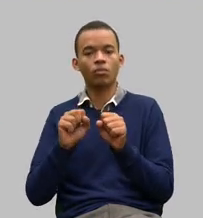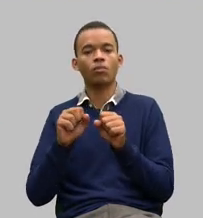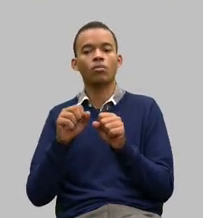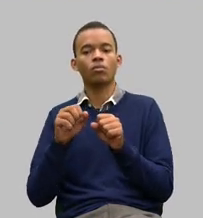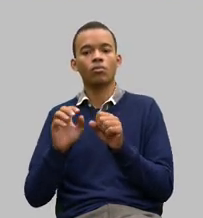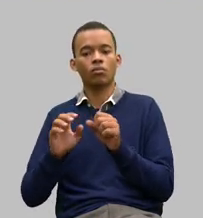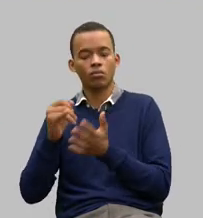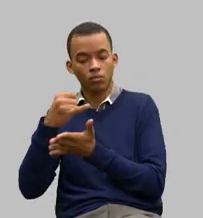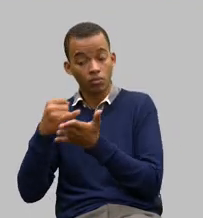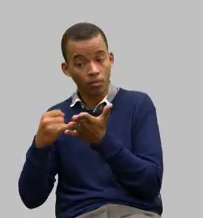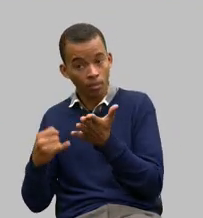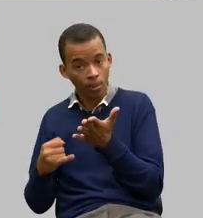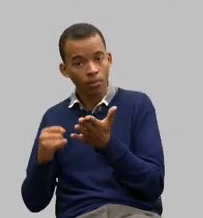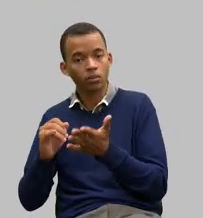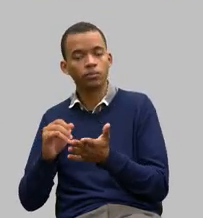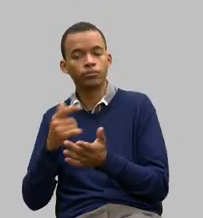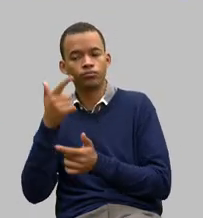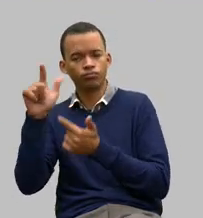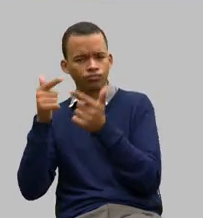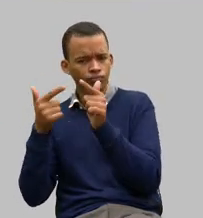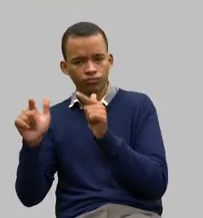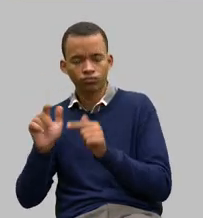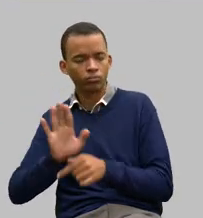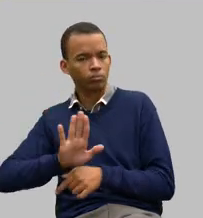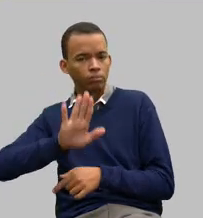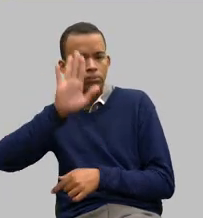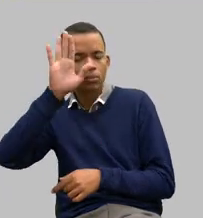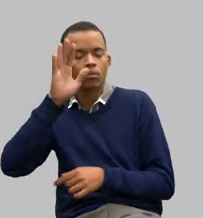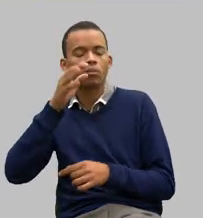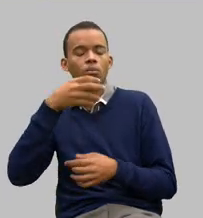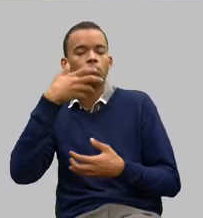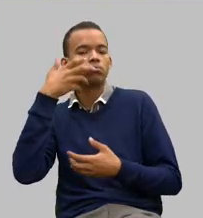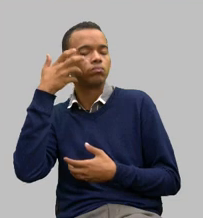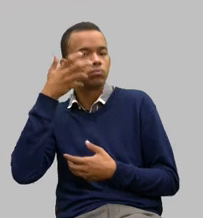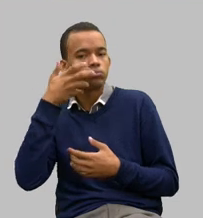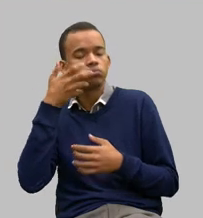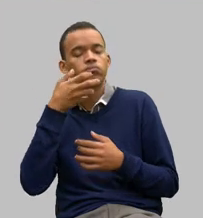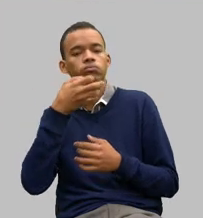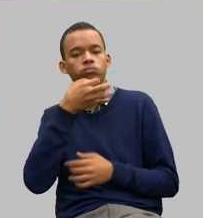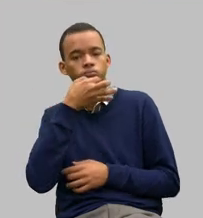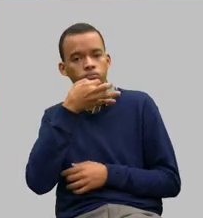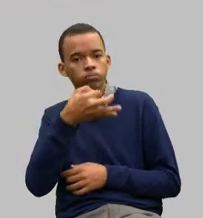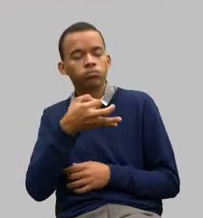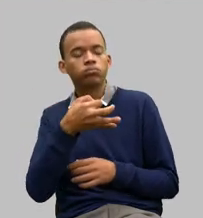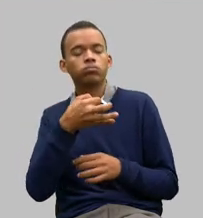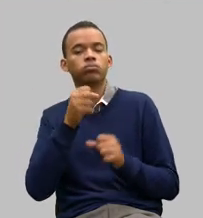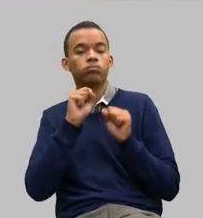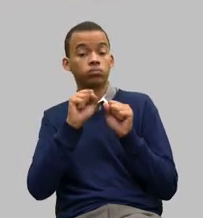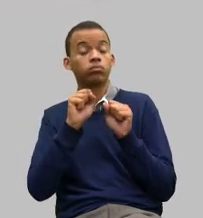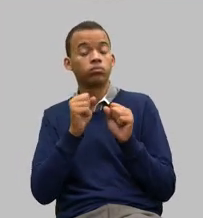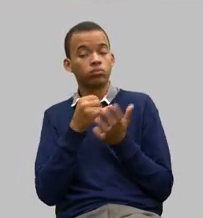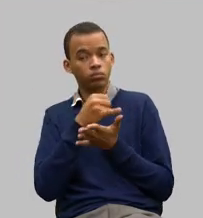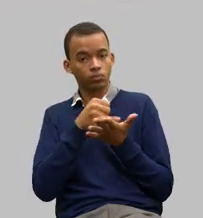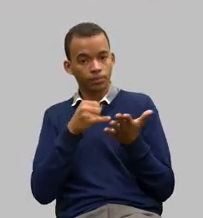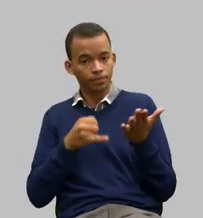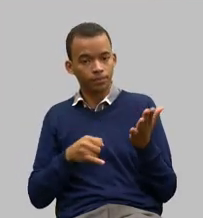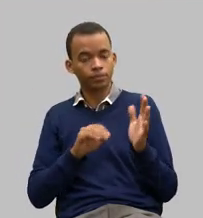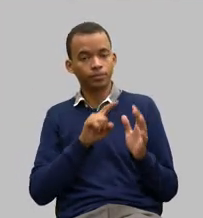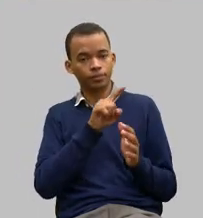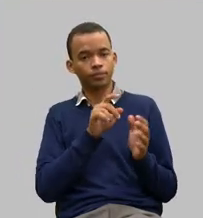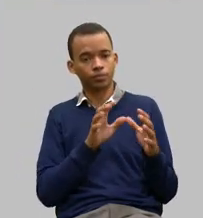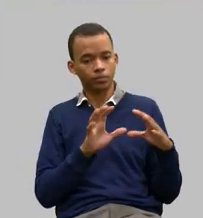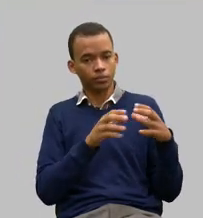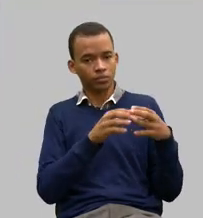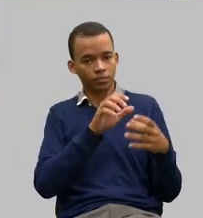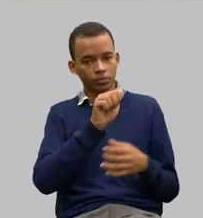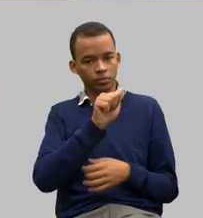de inscrição os parlamentares que desejarem fazer uso da palavra deve se inscrever pessoalmente junto à assessoria da comissão cada parlamentar poderá